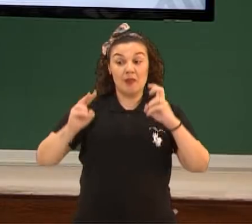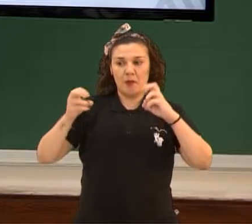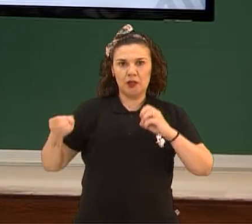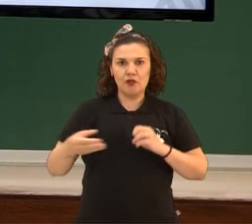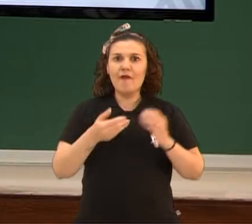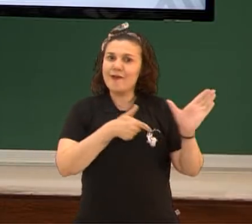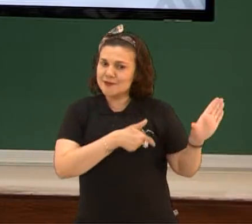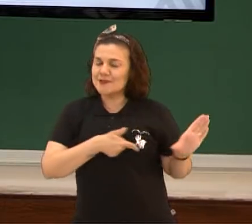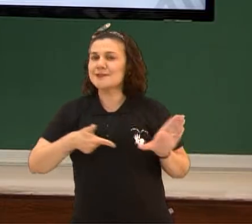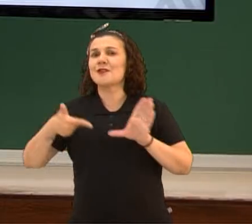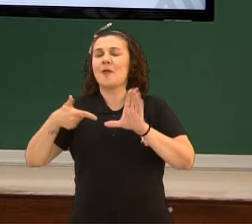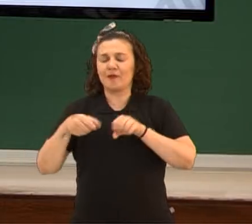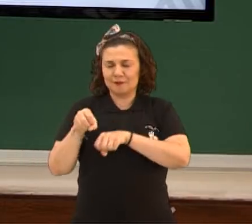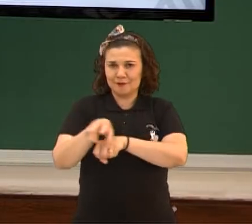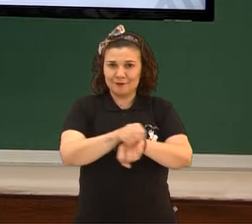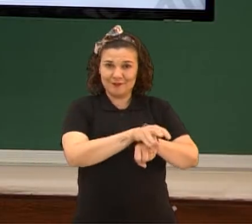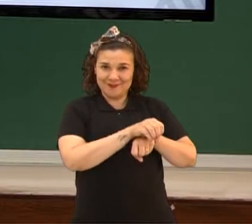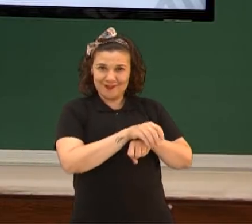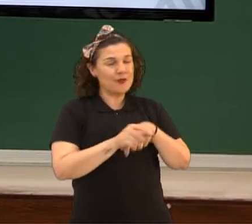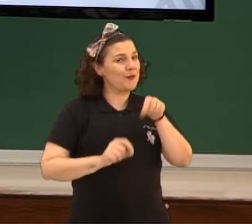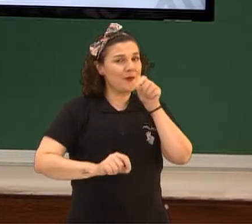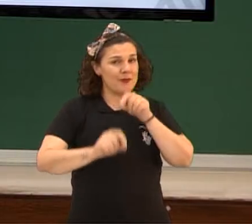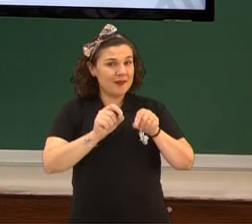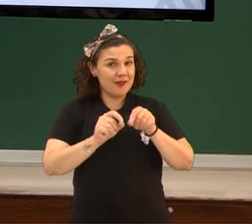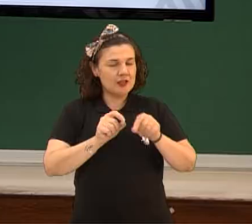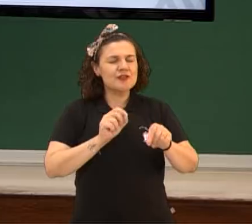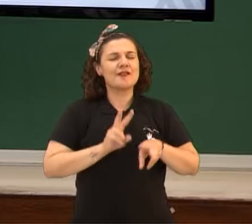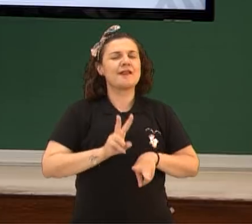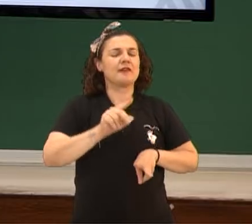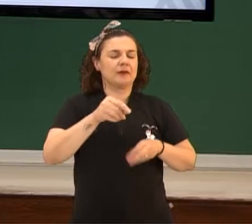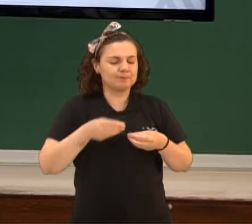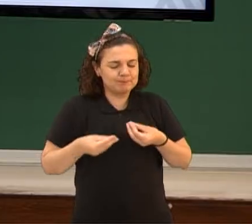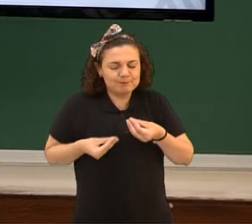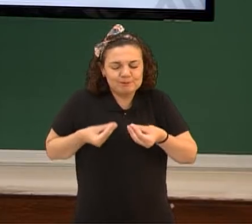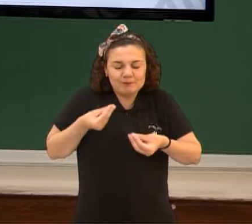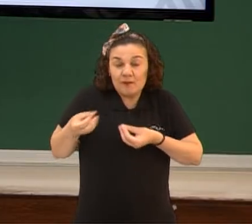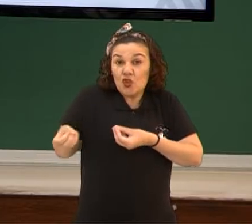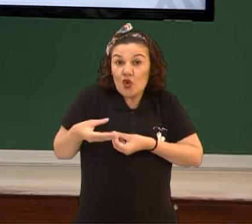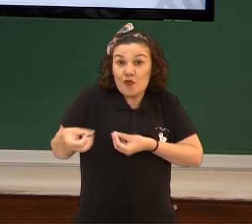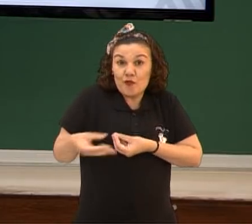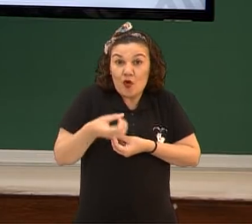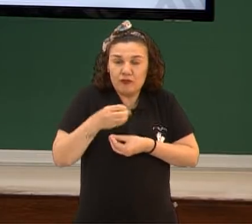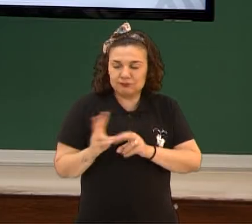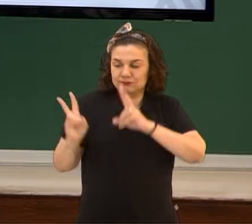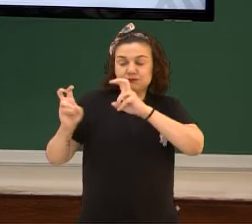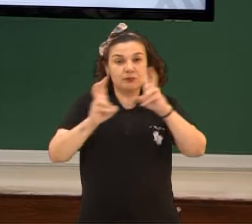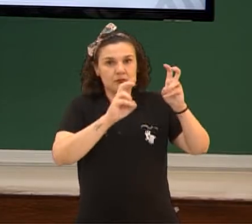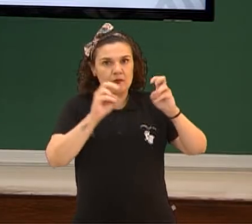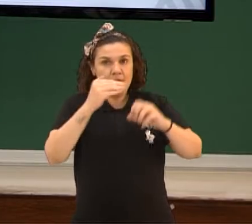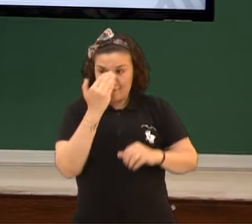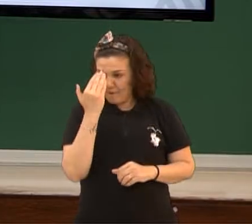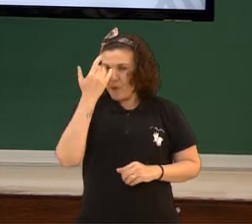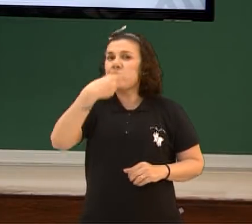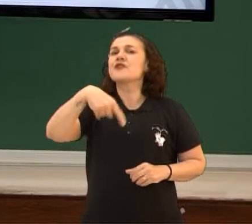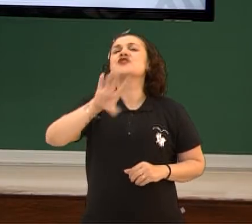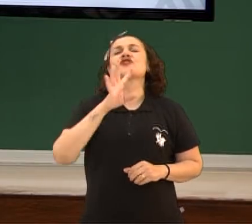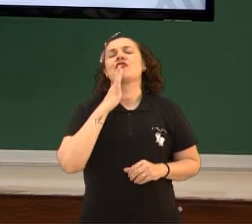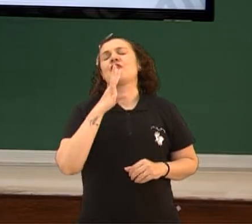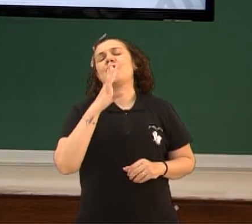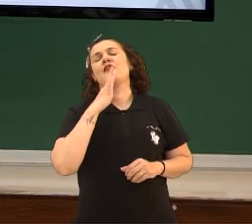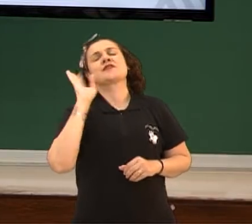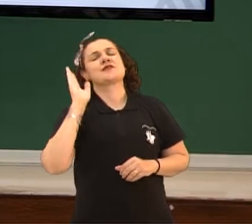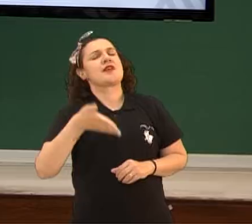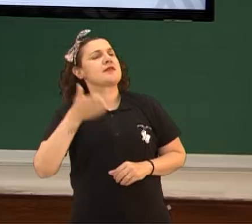na Semana do Conhecimento. Então, nessa Semana do Conhecimento, nós vamos estar trabalhando vários assuntos muito conhecidos por vocês. Bastante